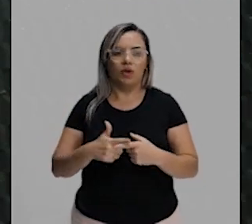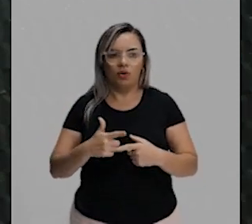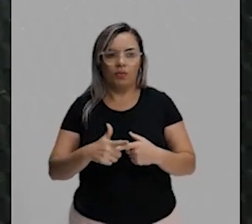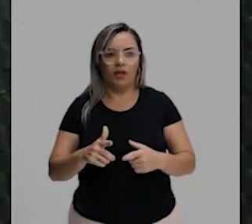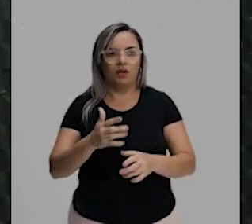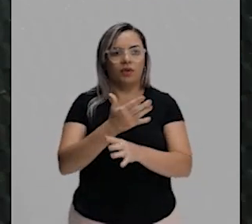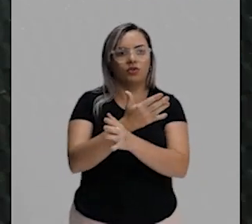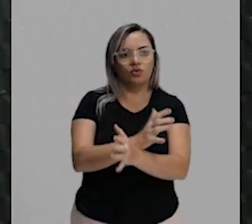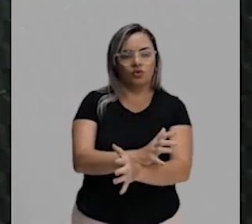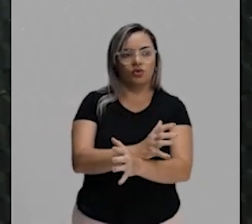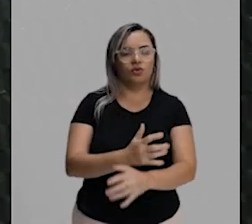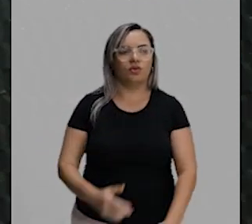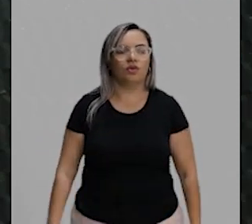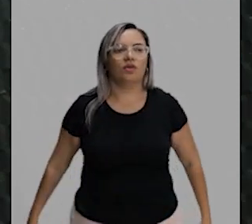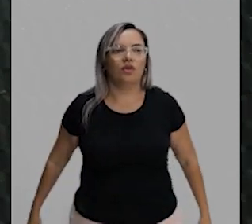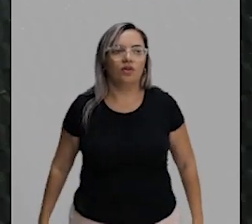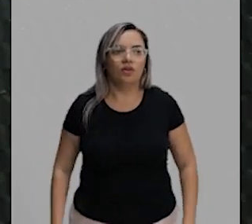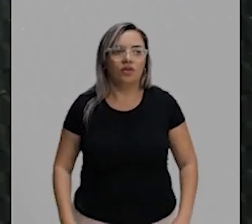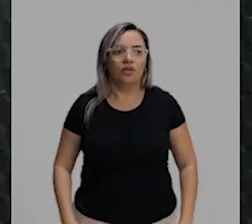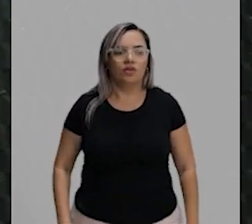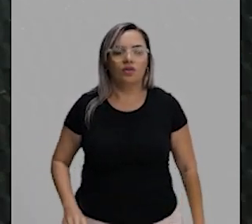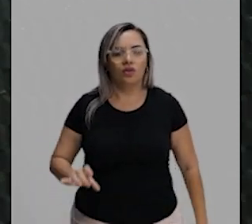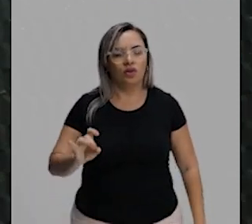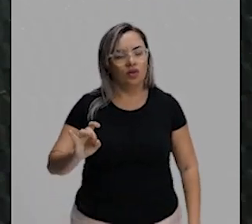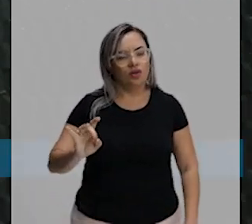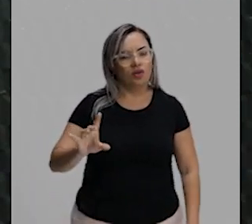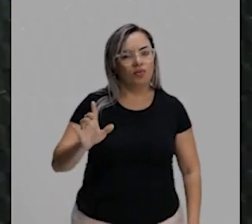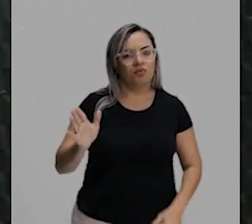consideração os indivíduos que morrem, somente aqueles que vão